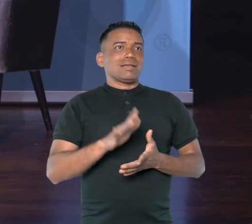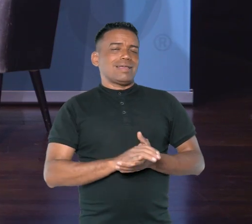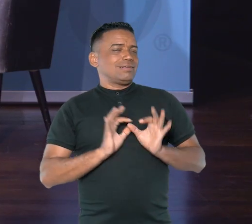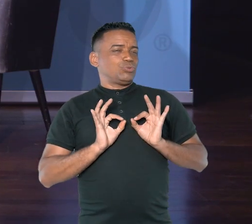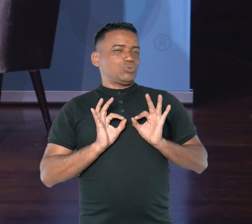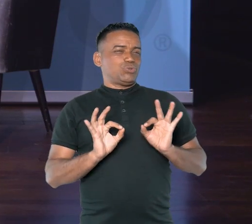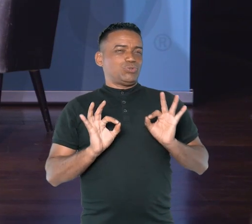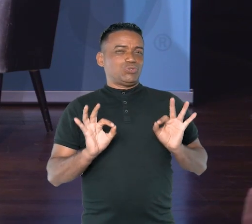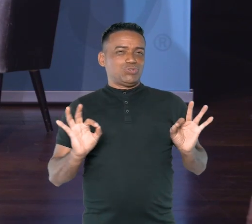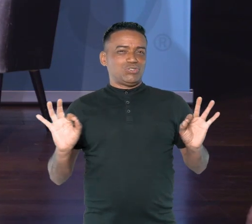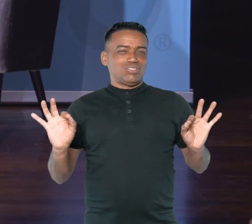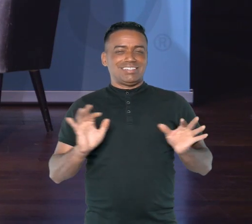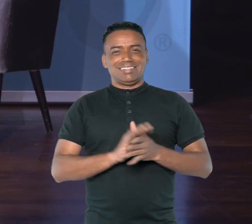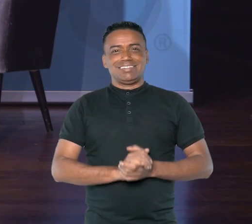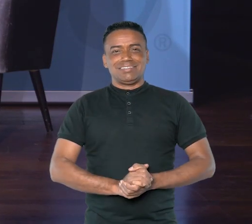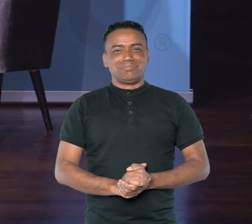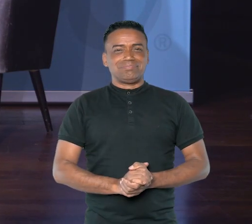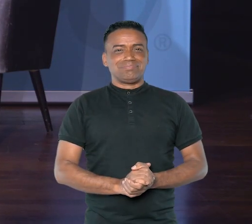foi elegante.